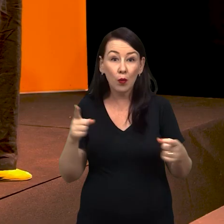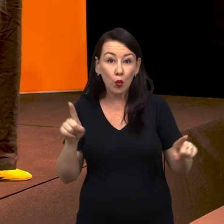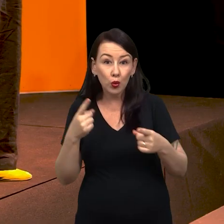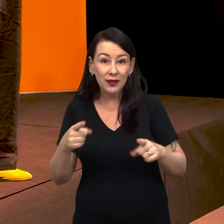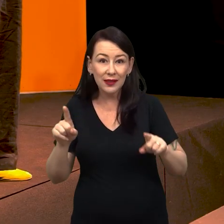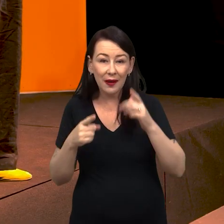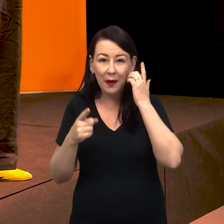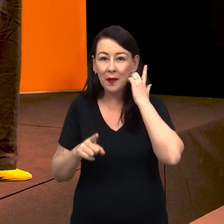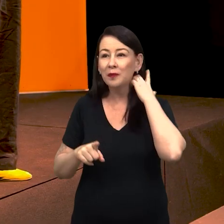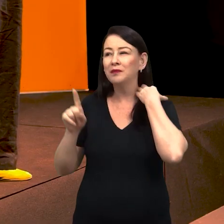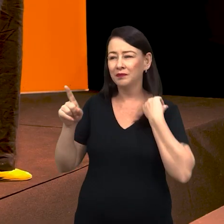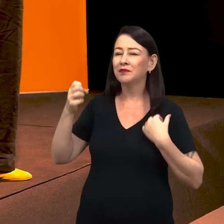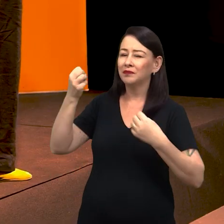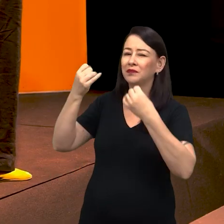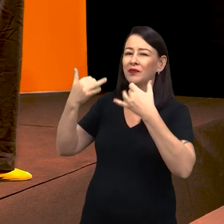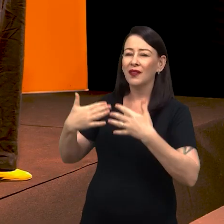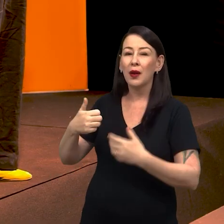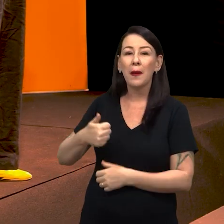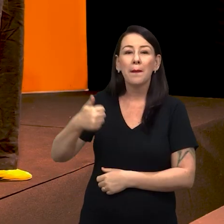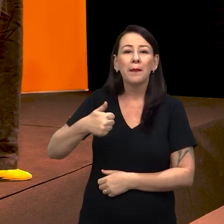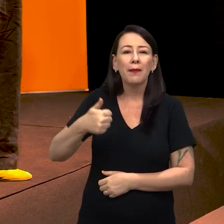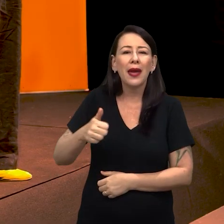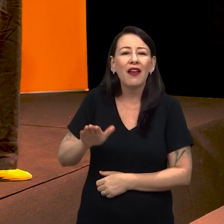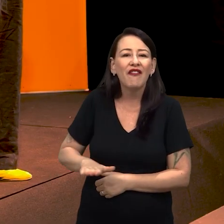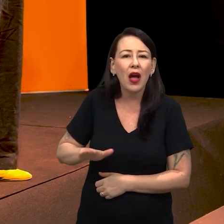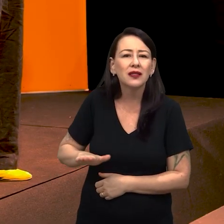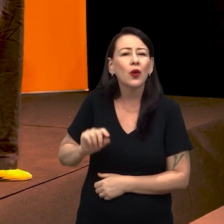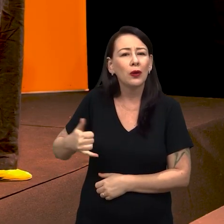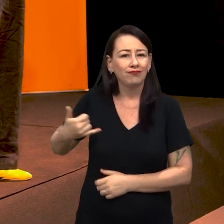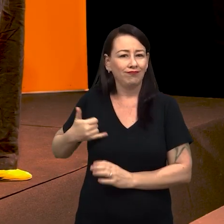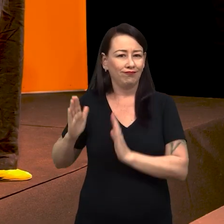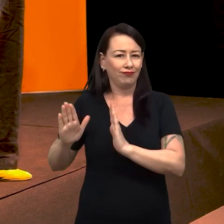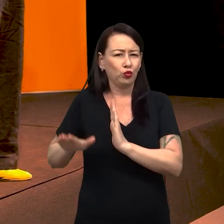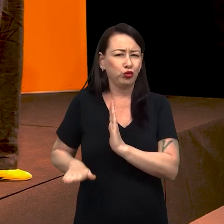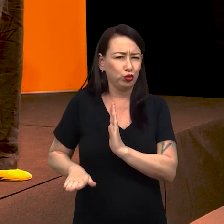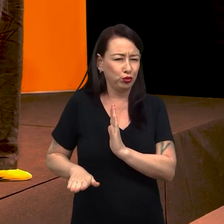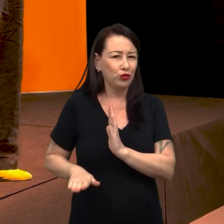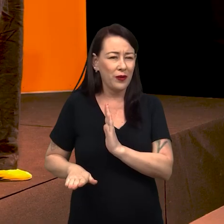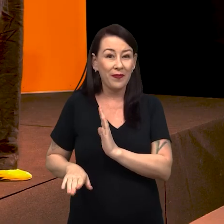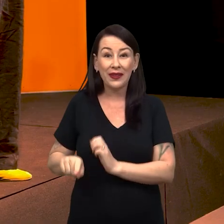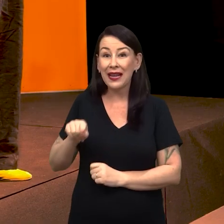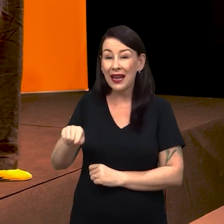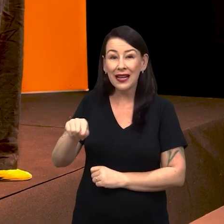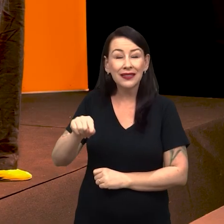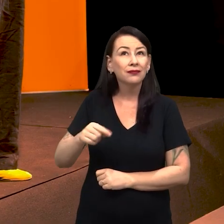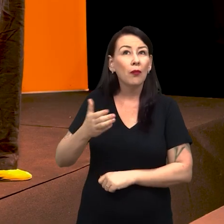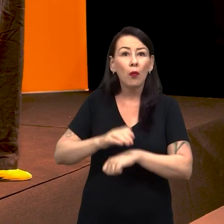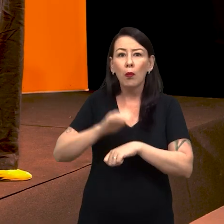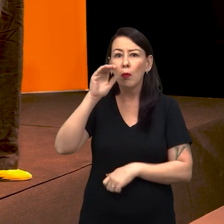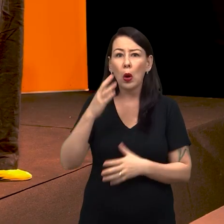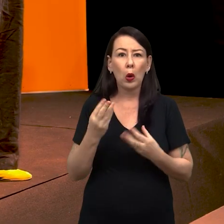essa música, ele falou da primeira infância. A primeira infância, ela